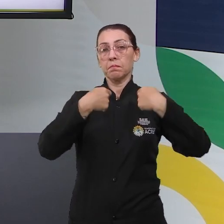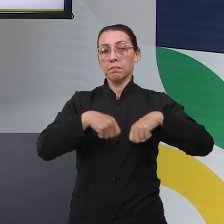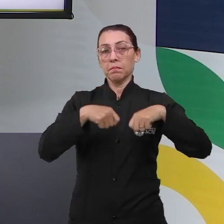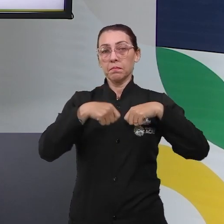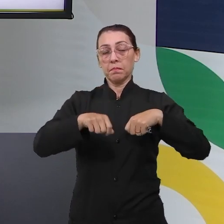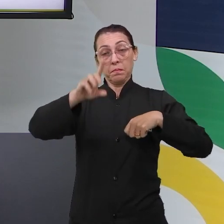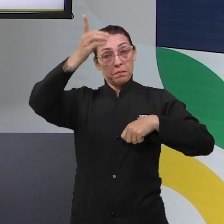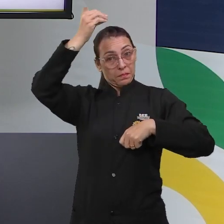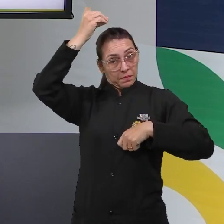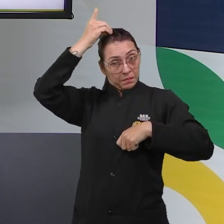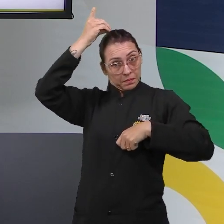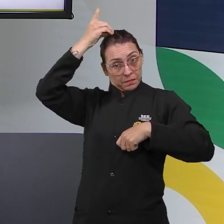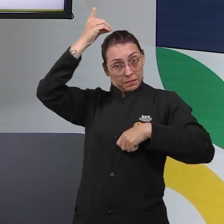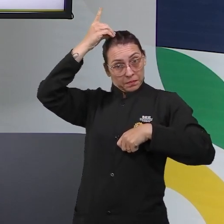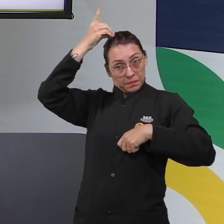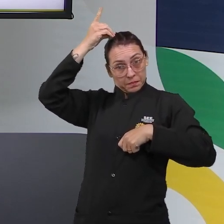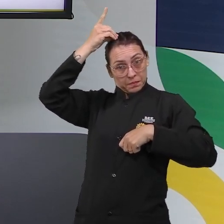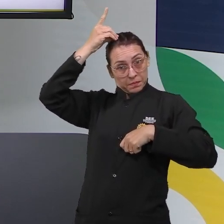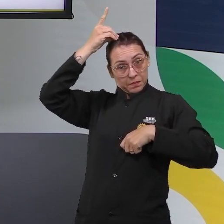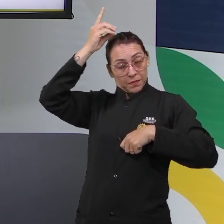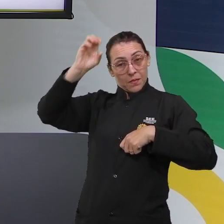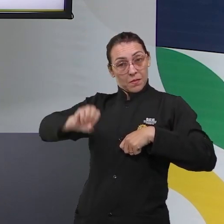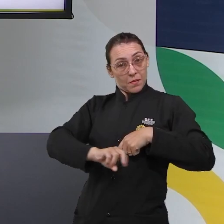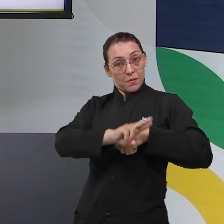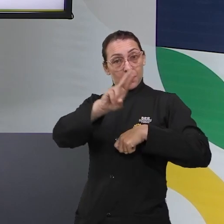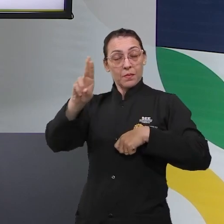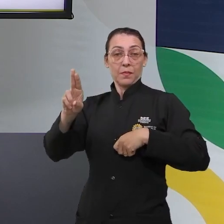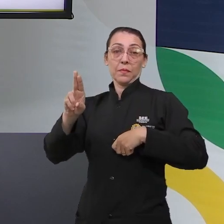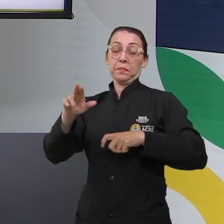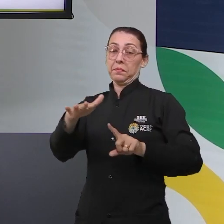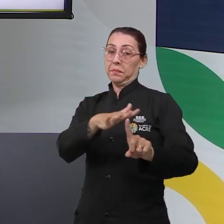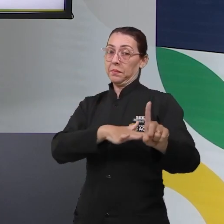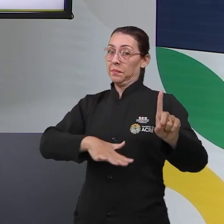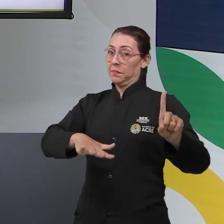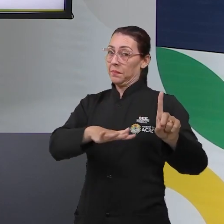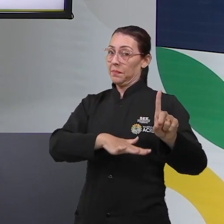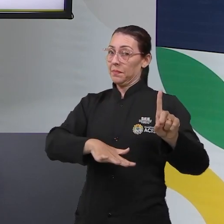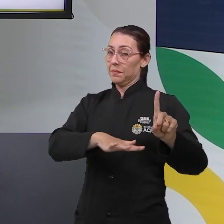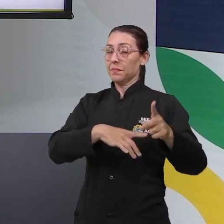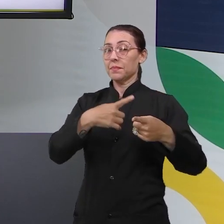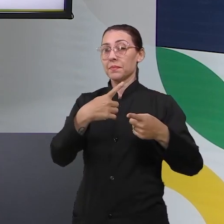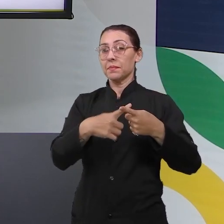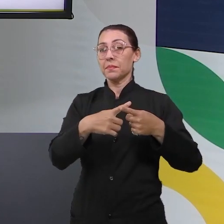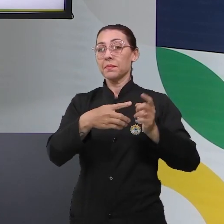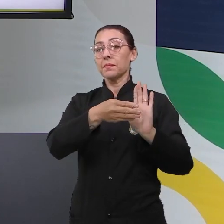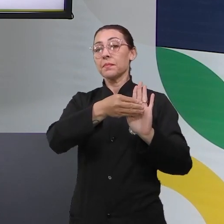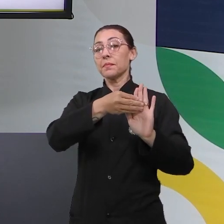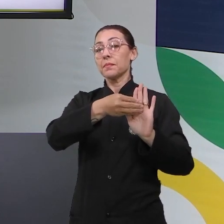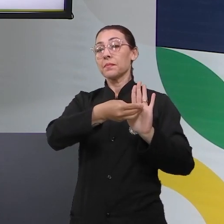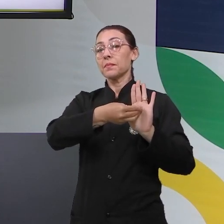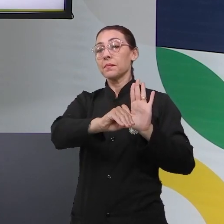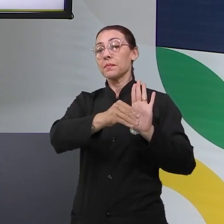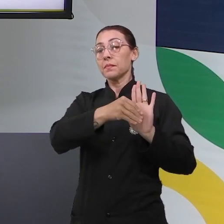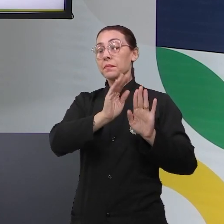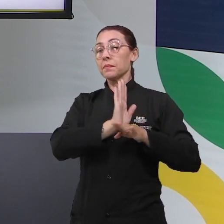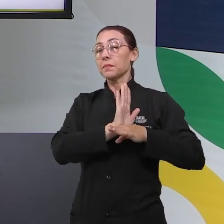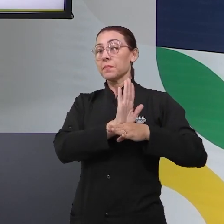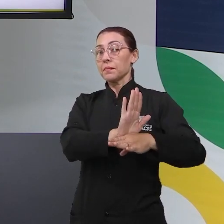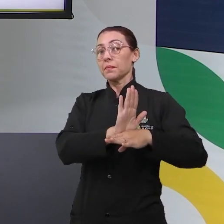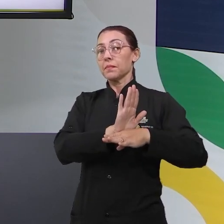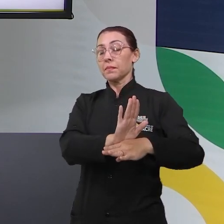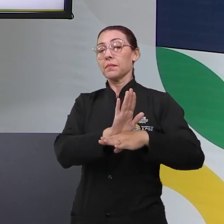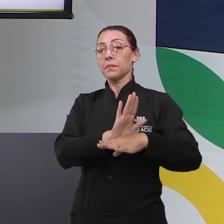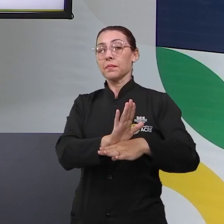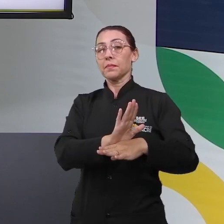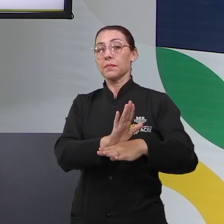um talento, na verdade, né? Ou uma ascensão social, porque as mídias, hoje em dia, ela ajuda essa